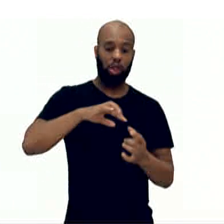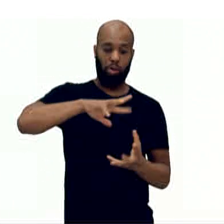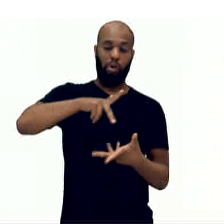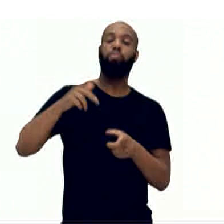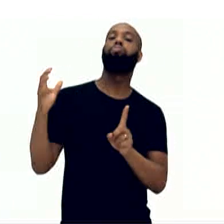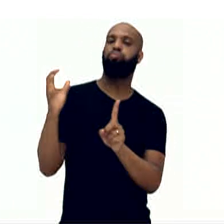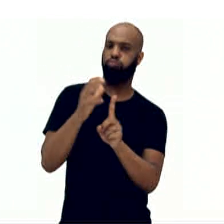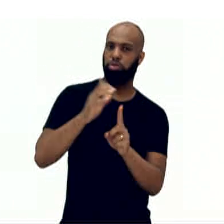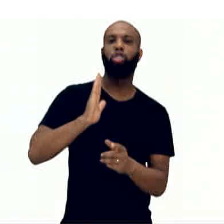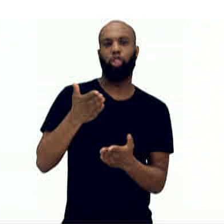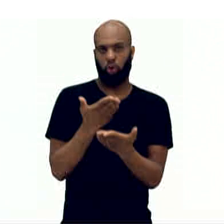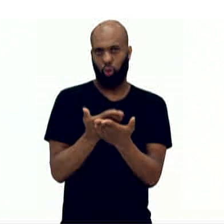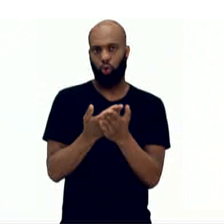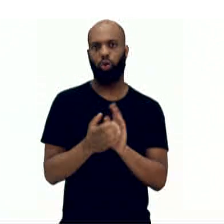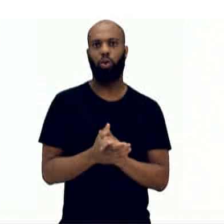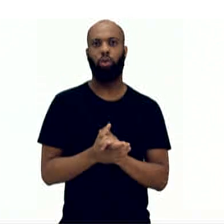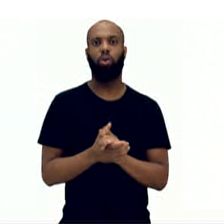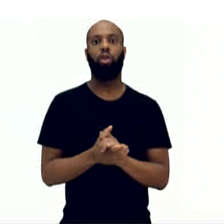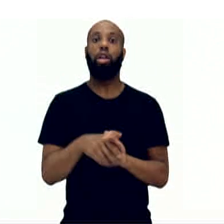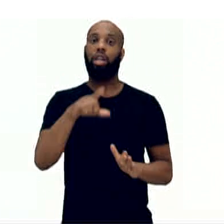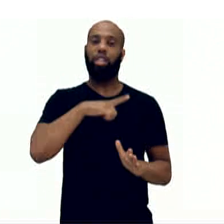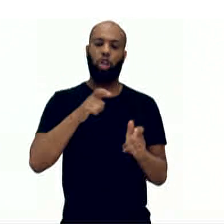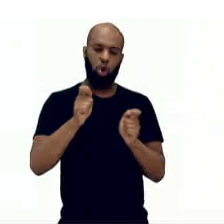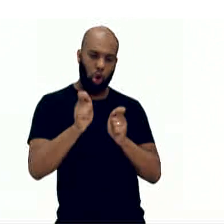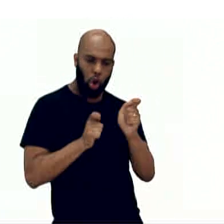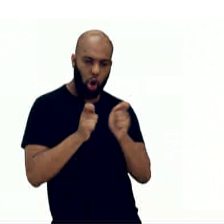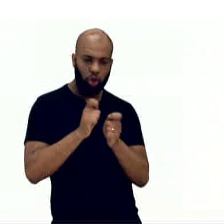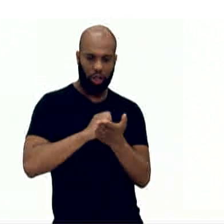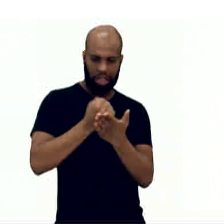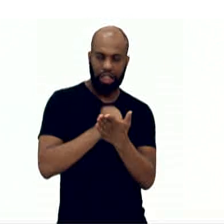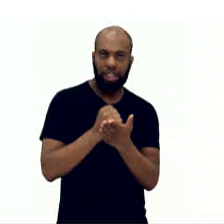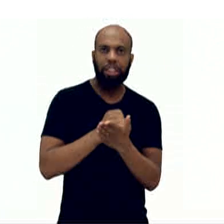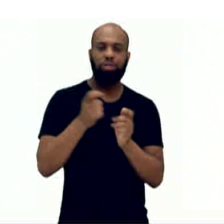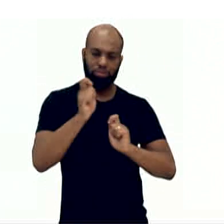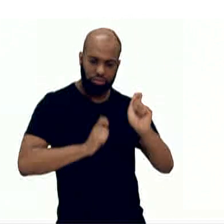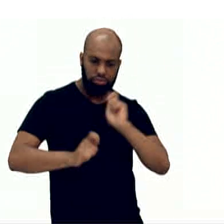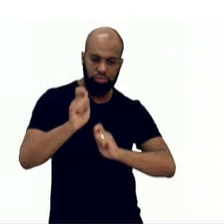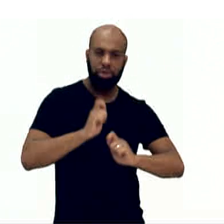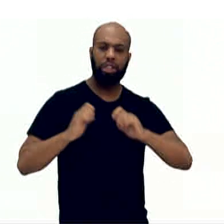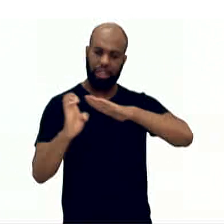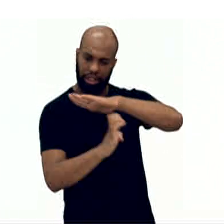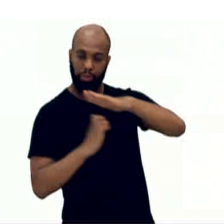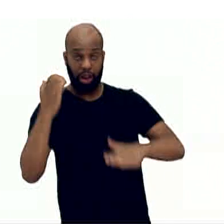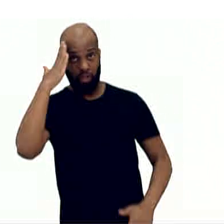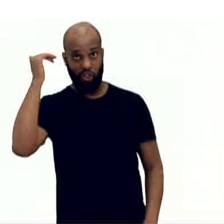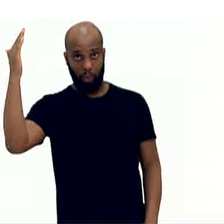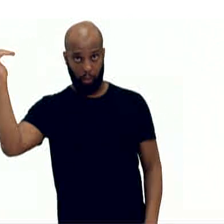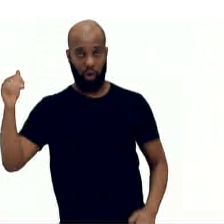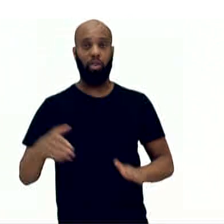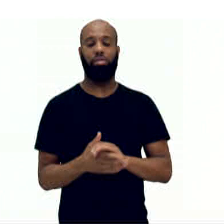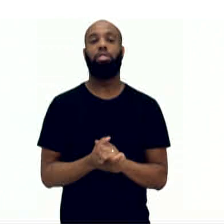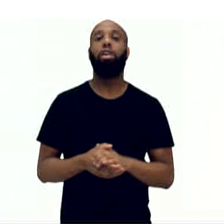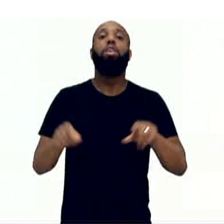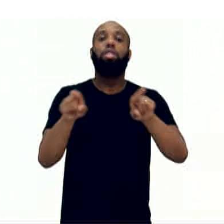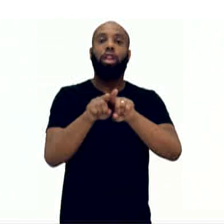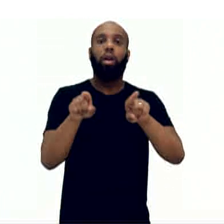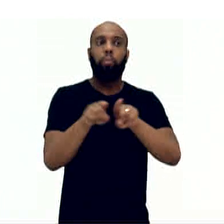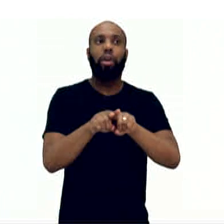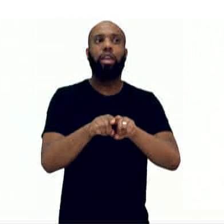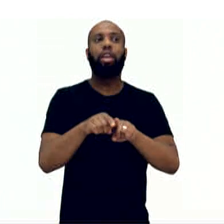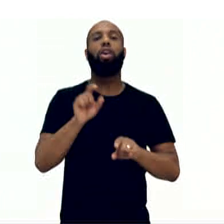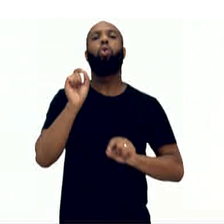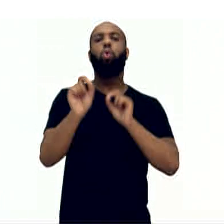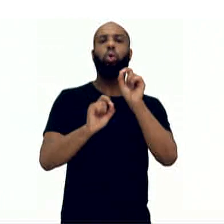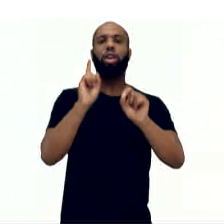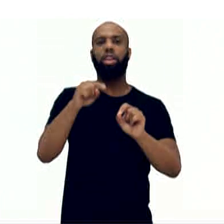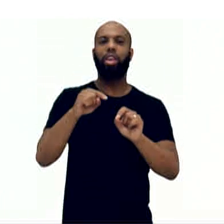da influência, né? Concentram o controle administrativo de grandes empresas ou organizações internacionais. Também aqui aquela